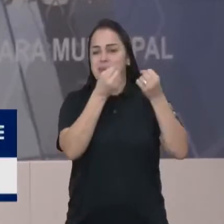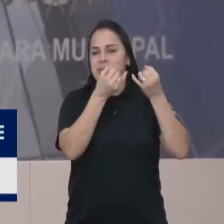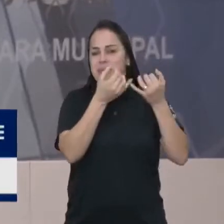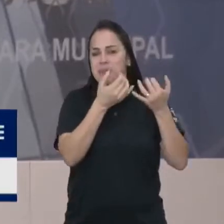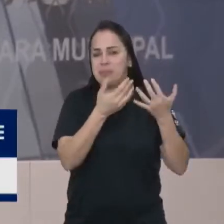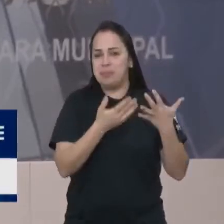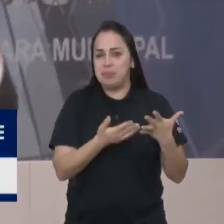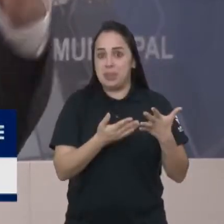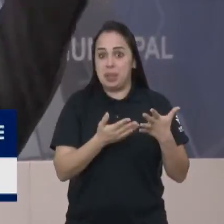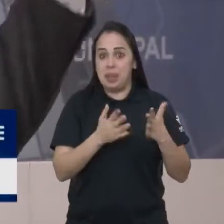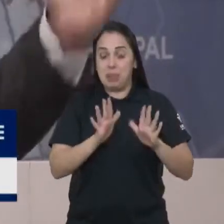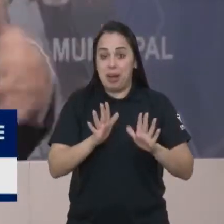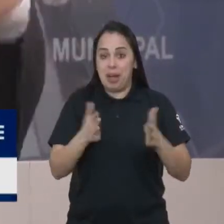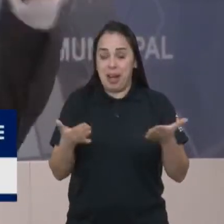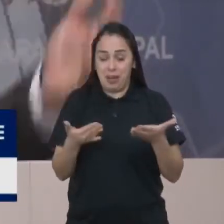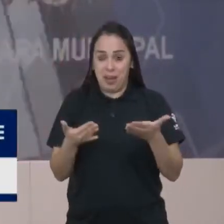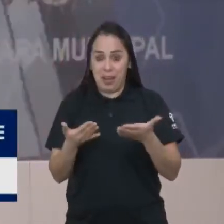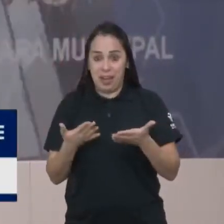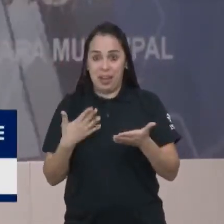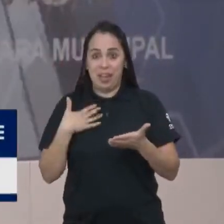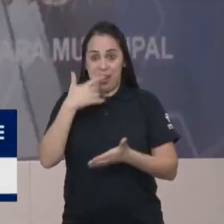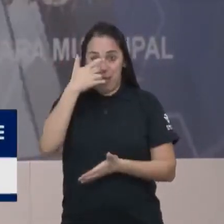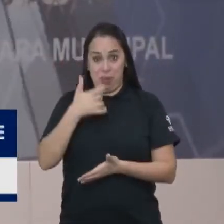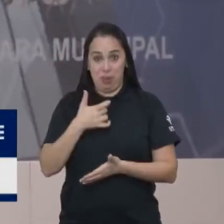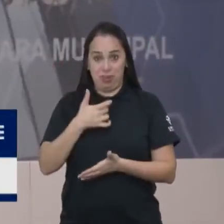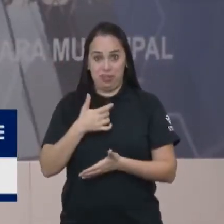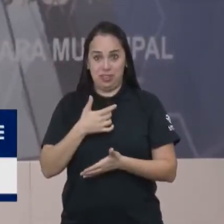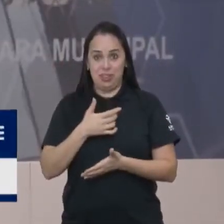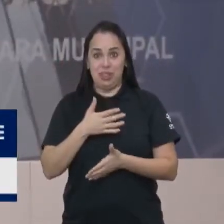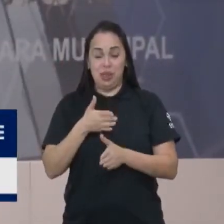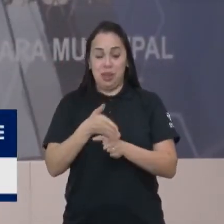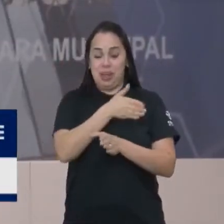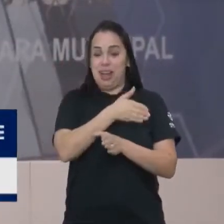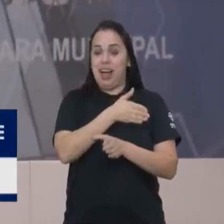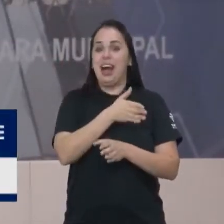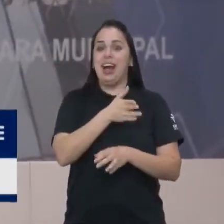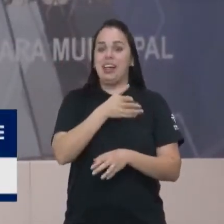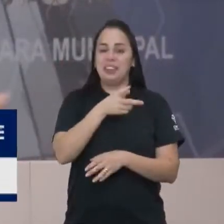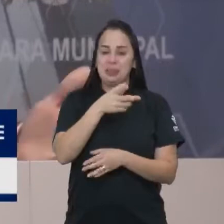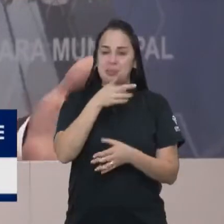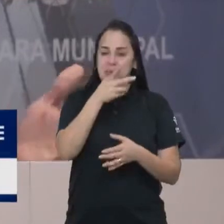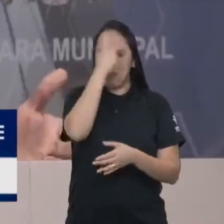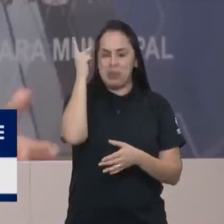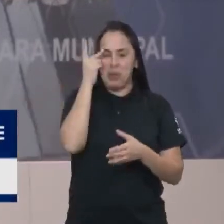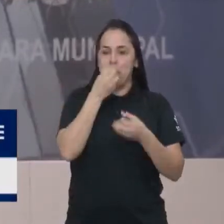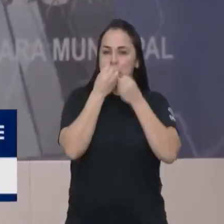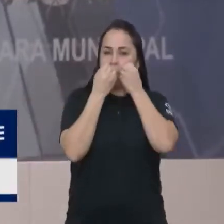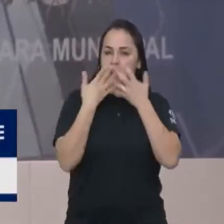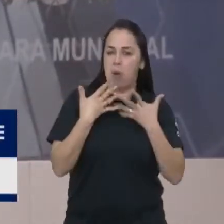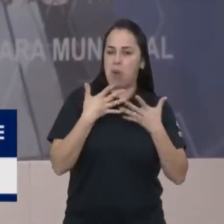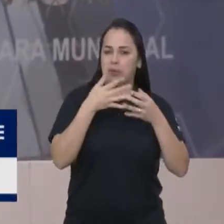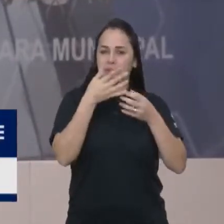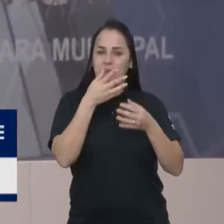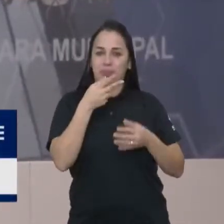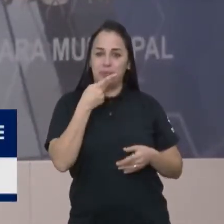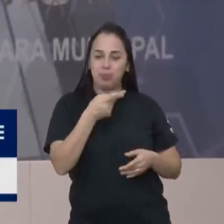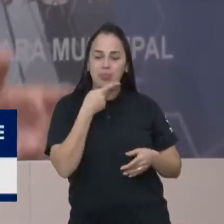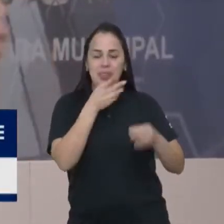mas por dois motivos, né? Depois de tanta gente boa falando, tanta gente que a gente admira,